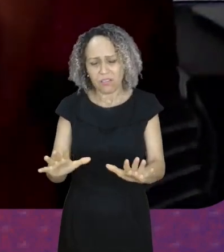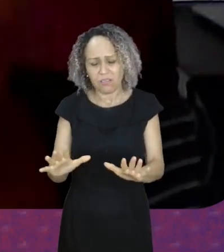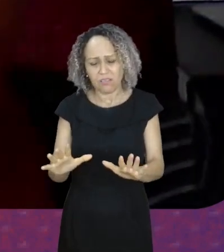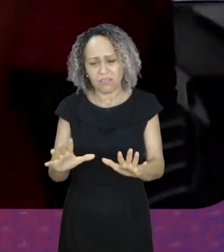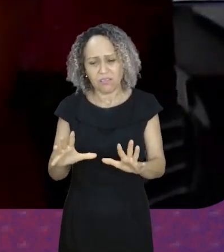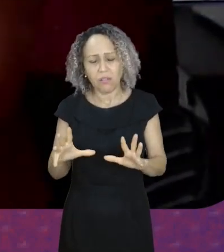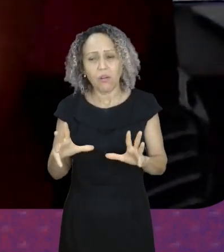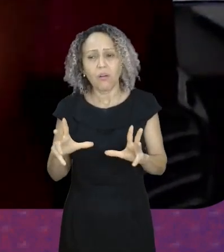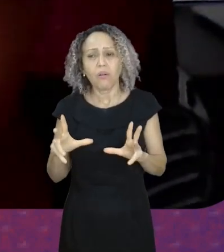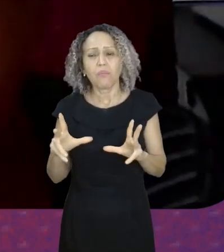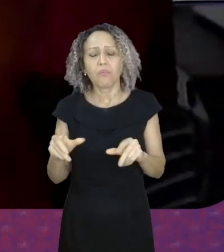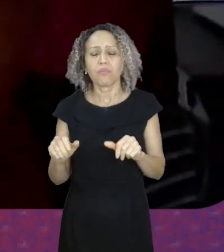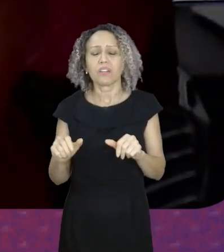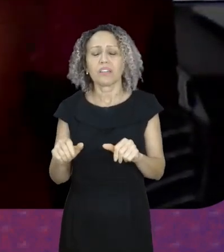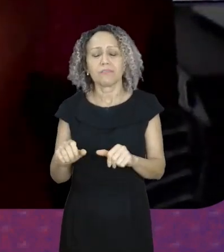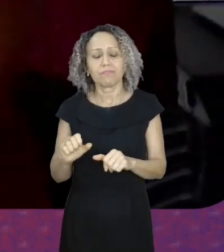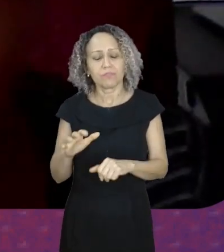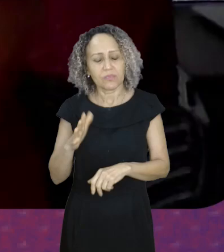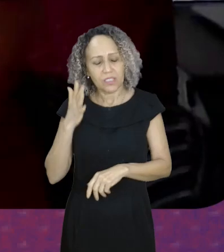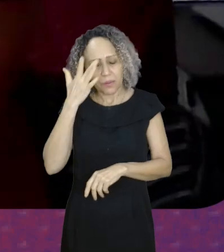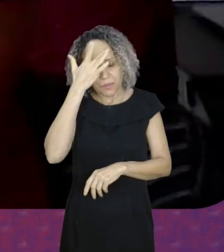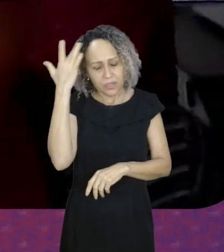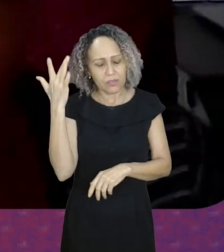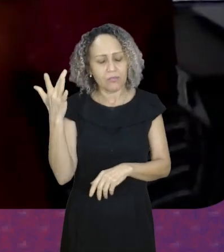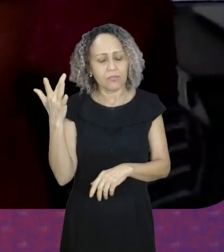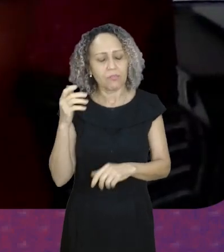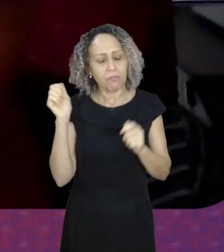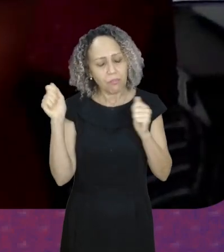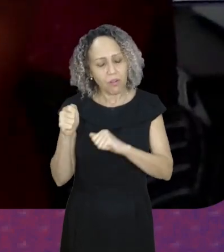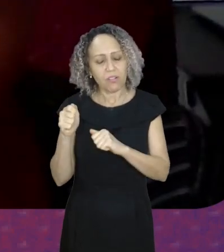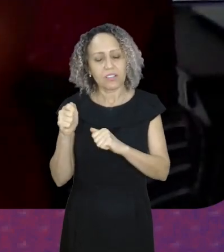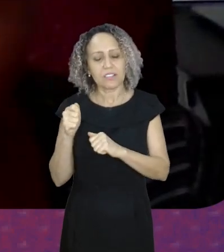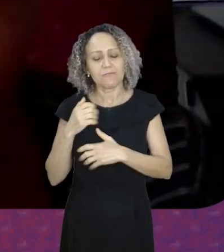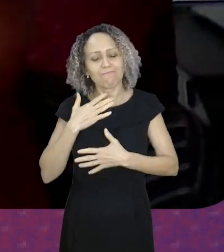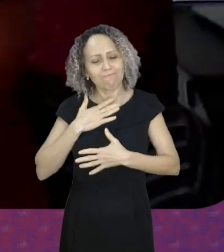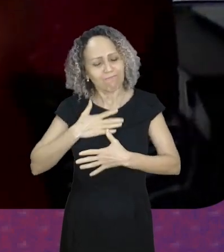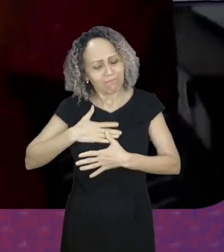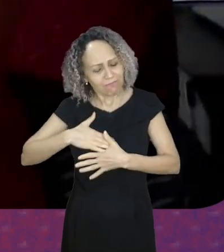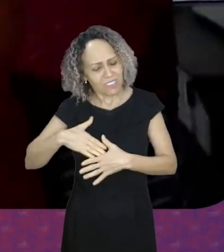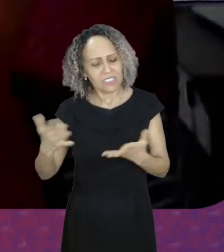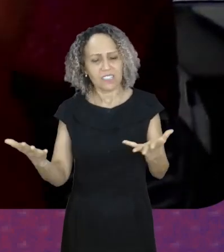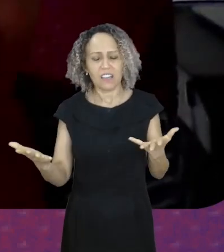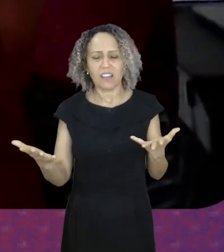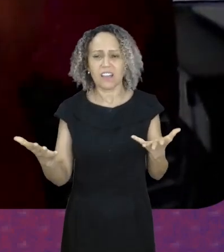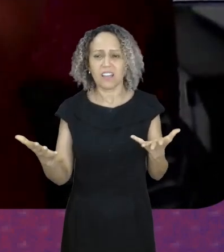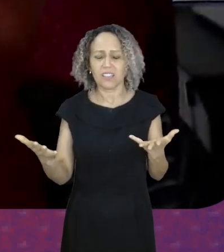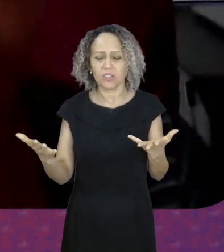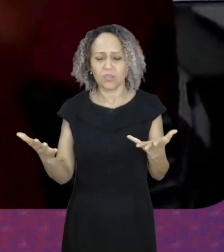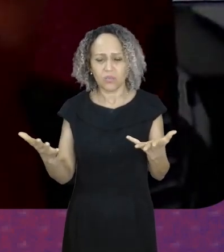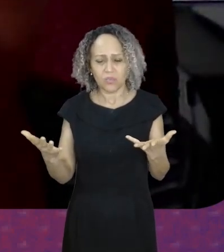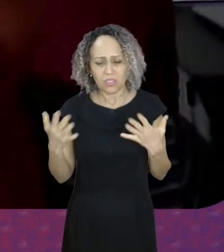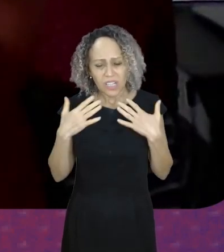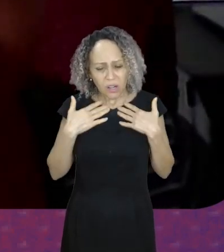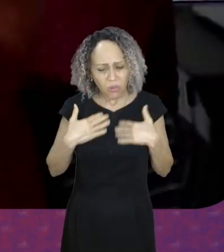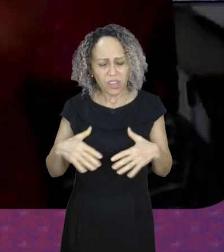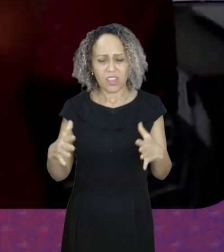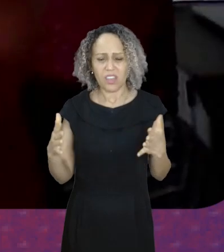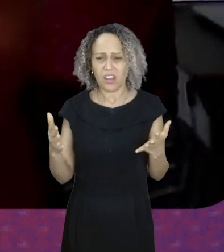e ter a sua paz de espírito, que a sua intervenção